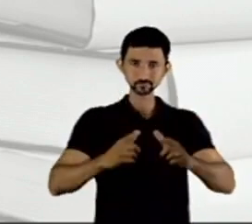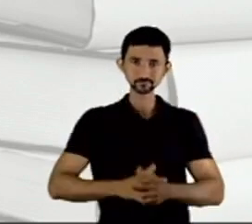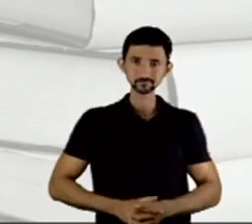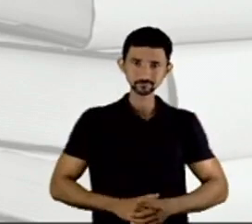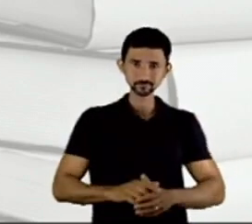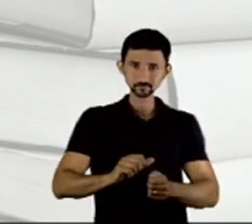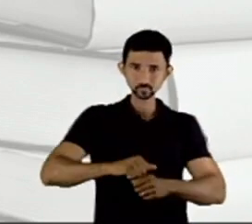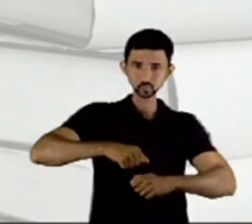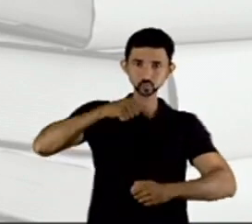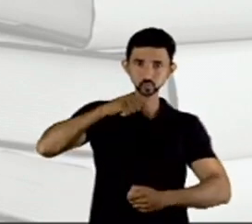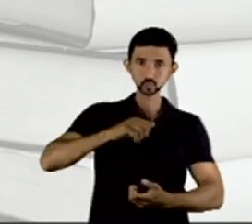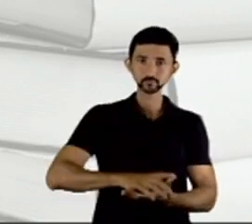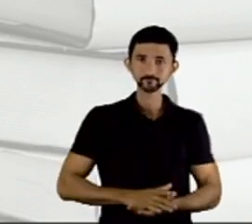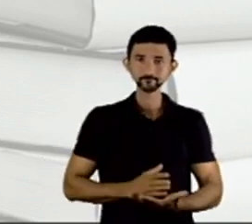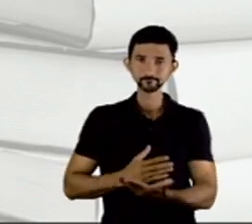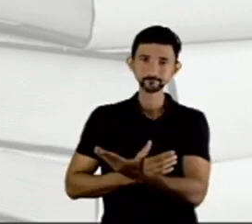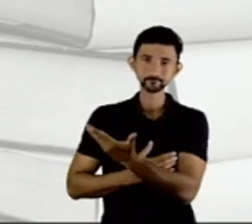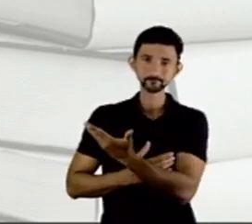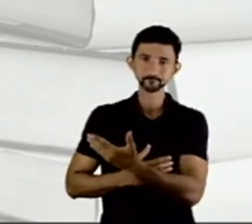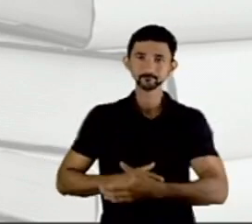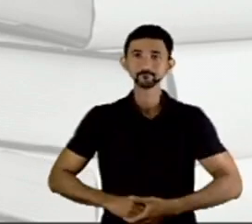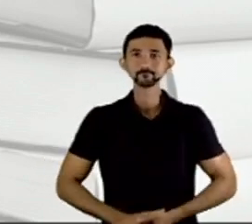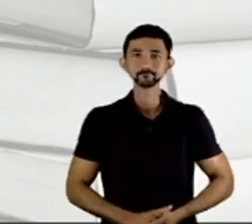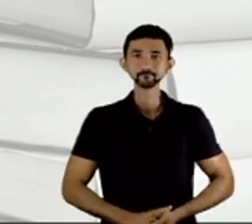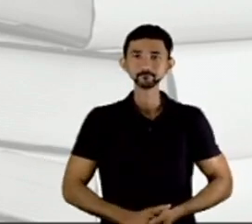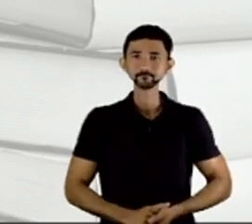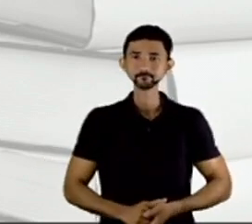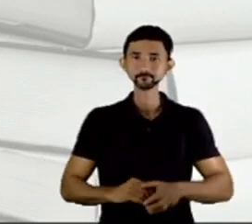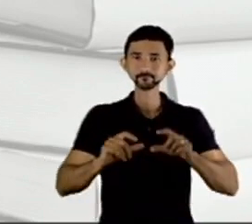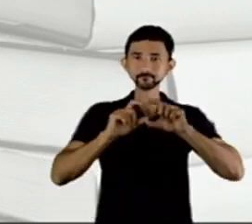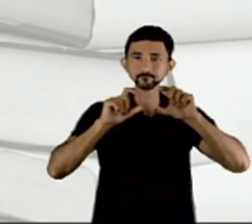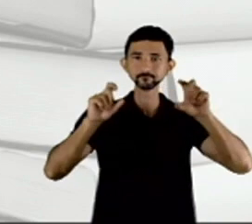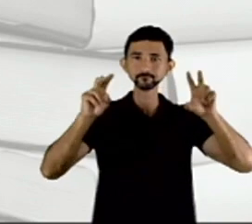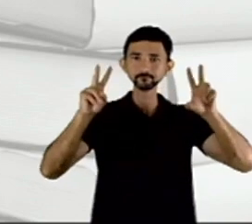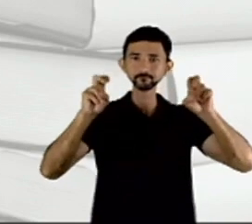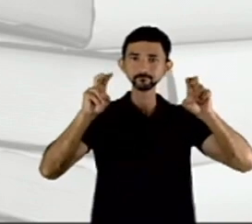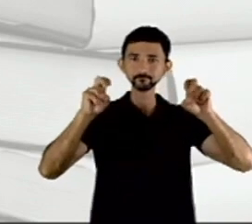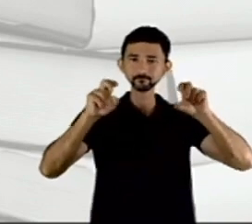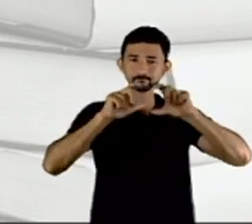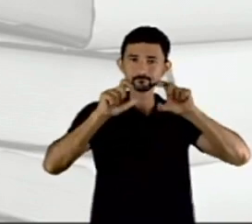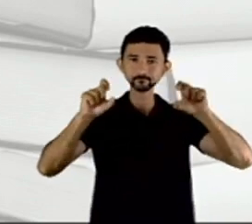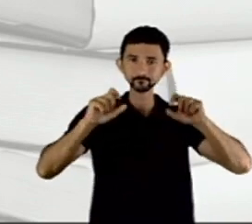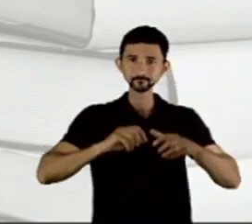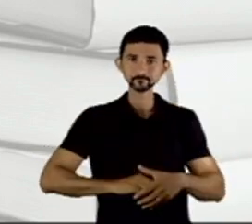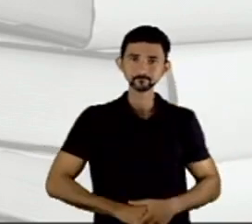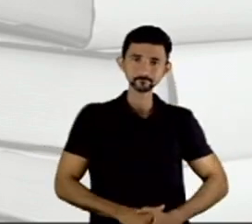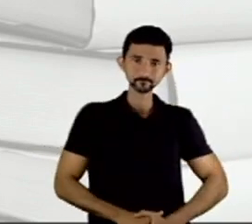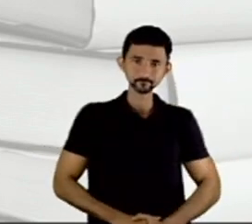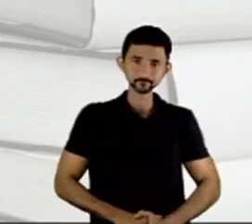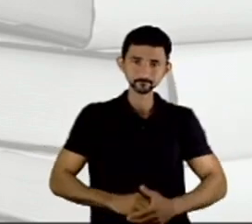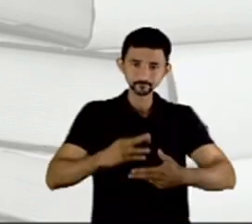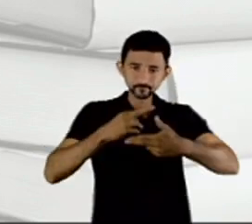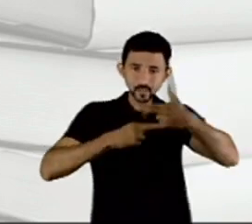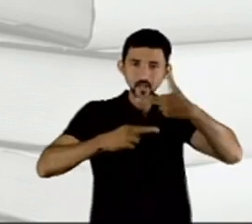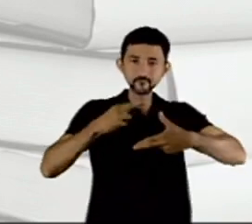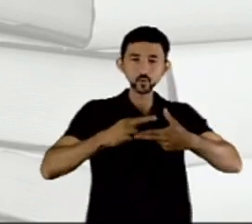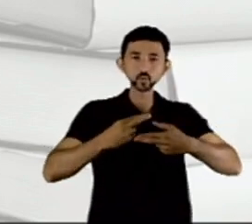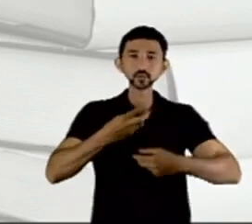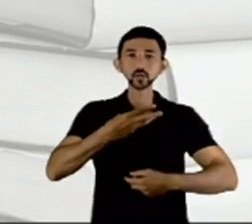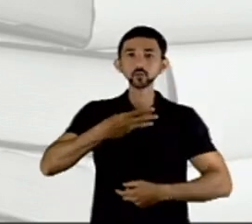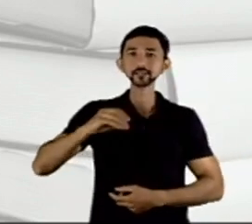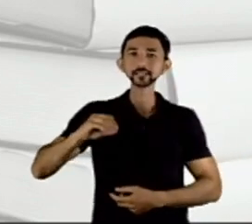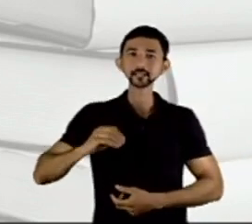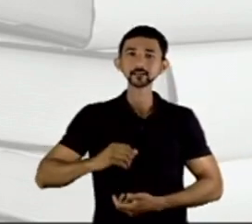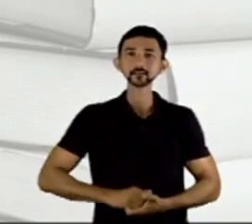com o Júlio Prestes e perdeu. E lá em cima, o título do slide, que é Revolução de